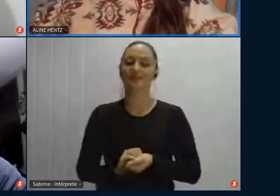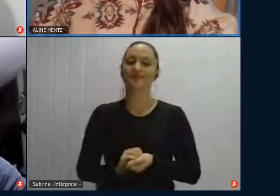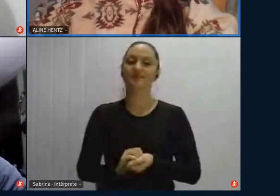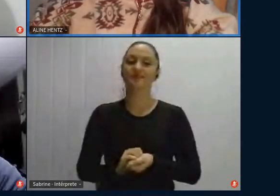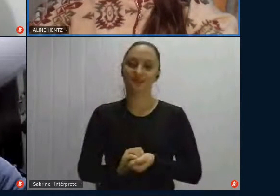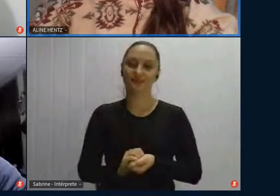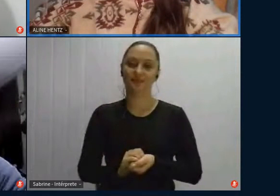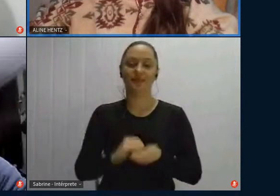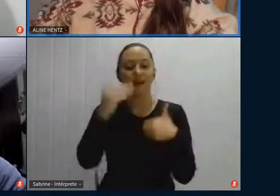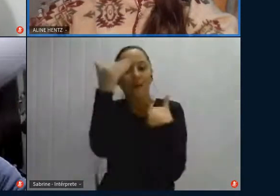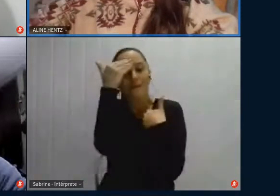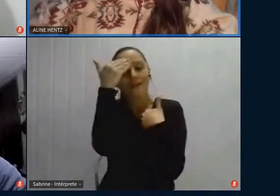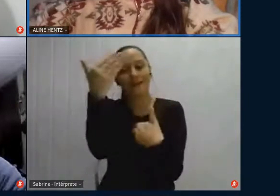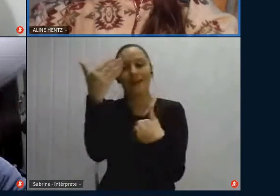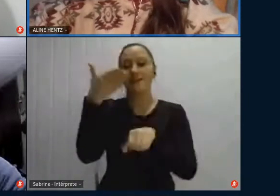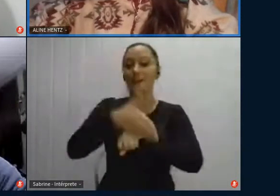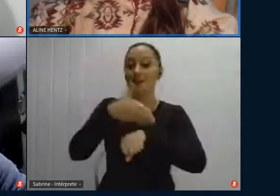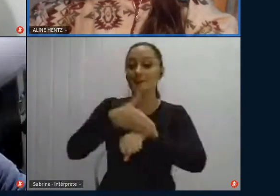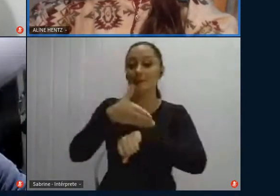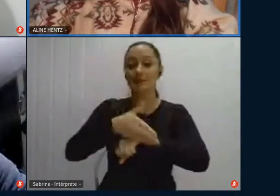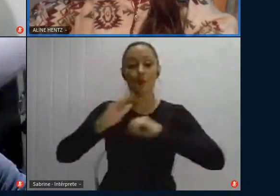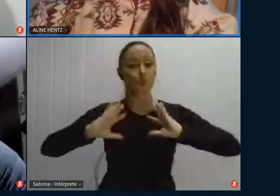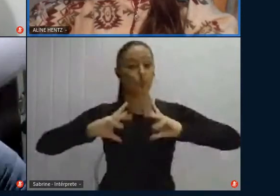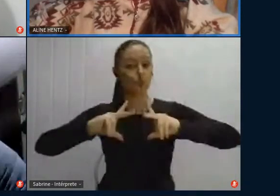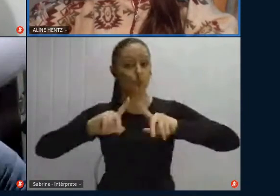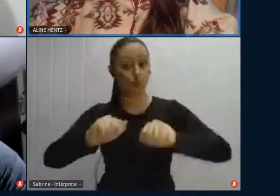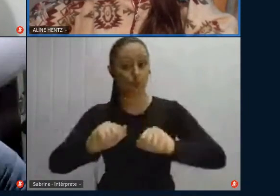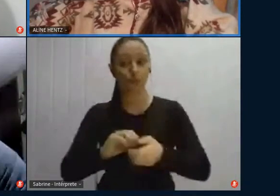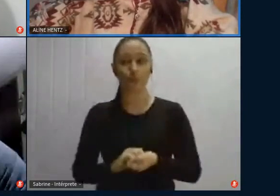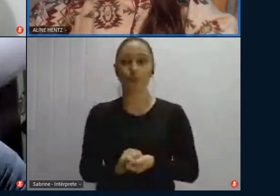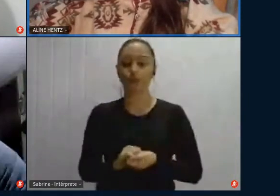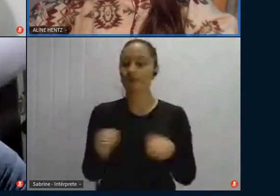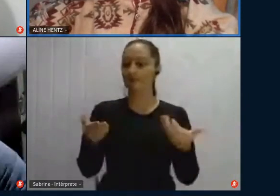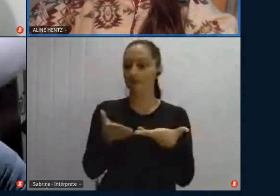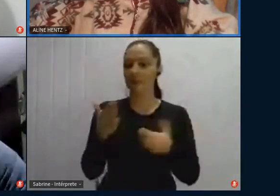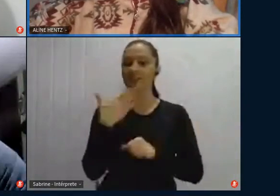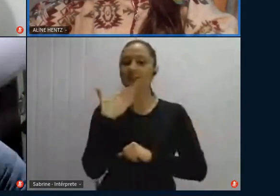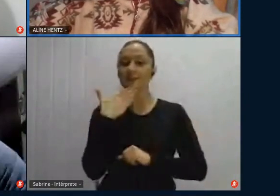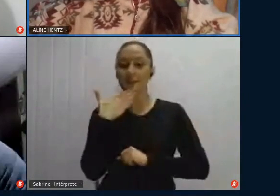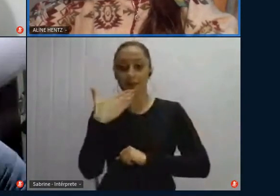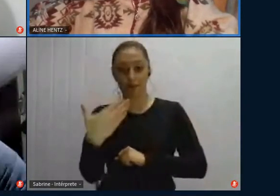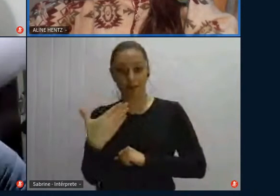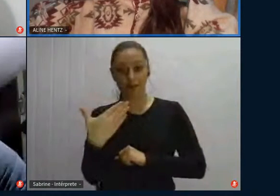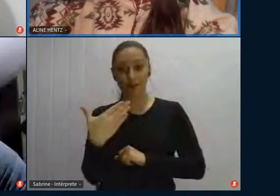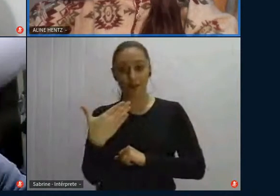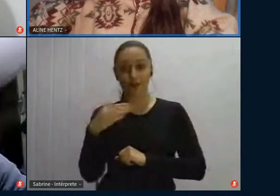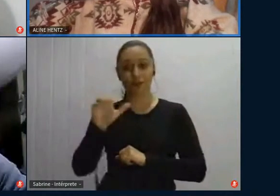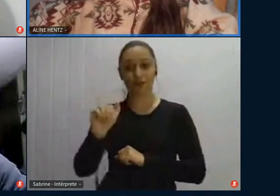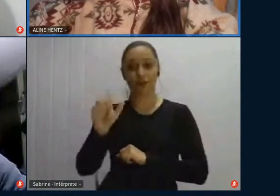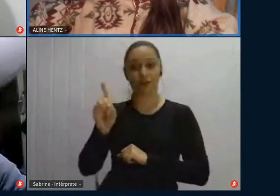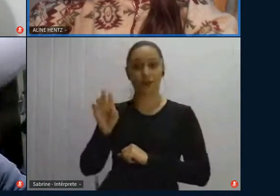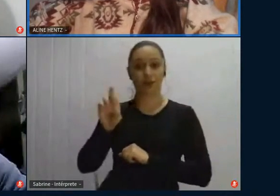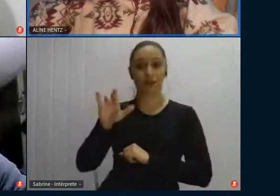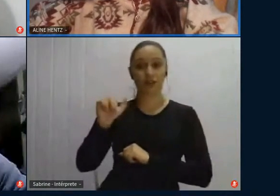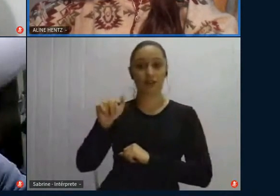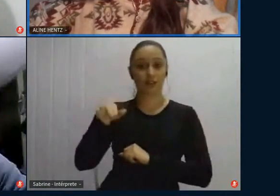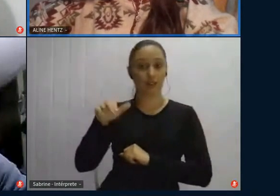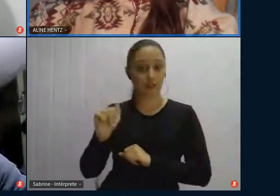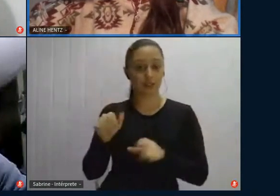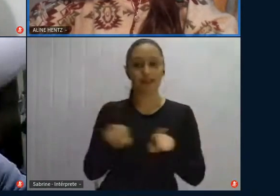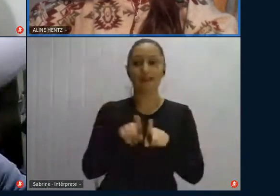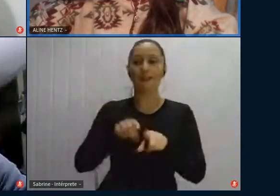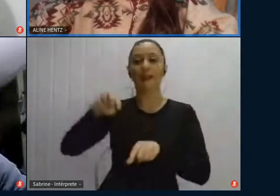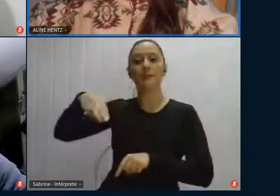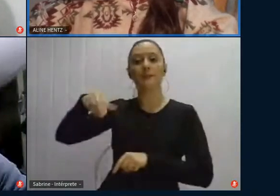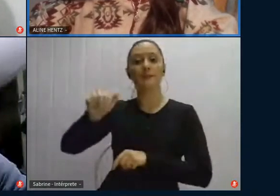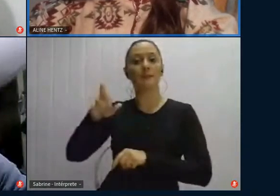chat. E então, a Adriana Pancotto. Vamos começar pelo Marcos Daniel para fazer suas